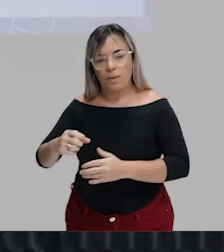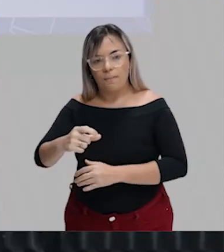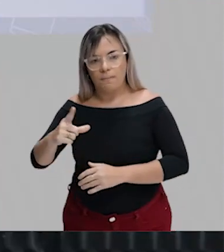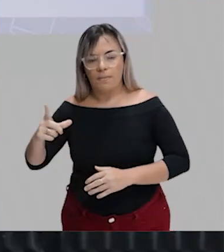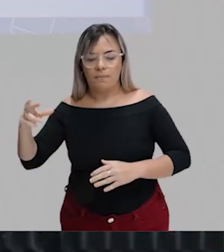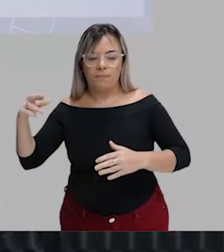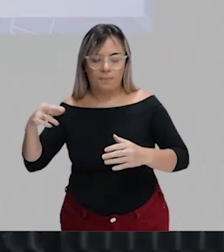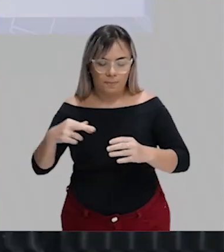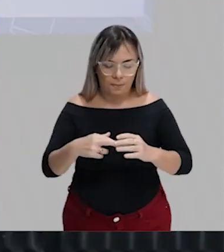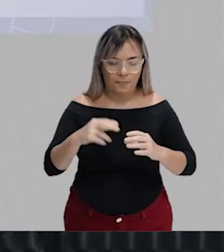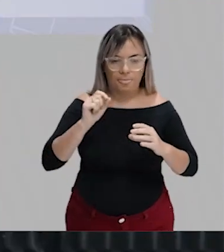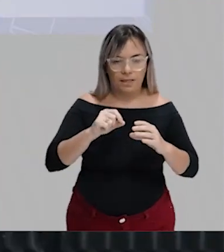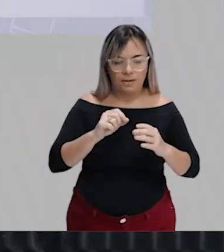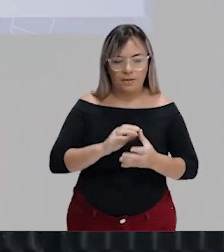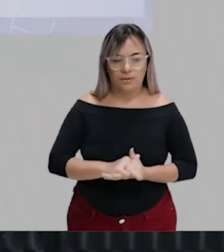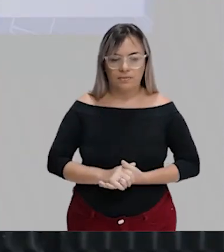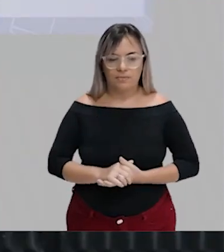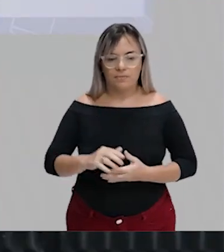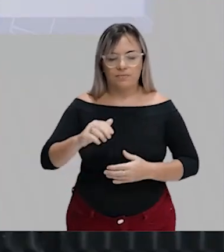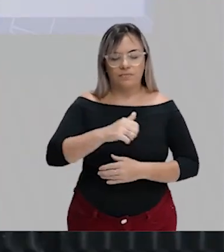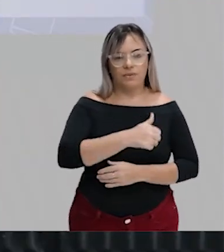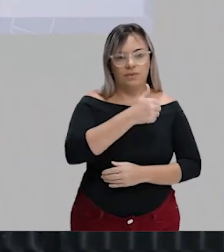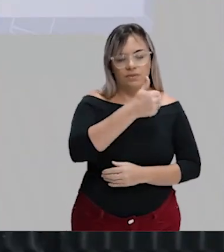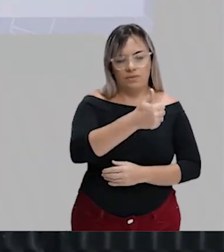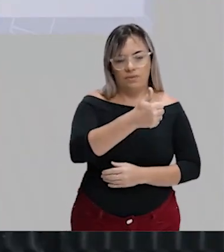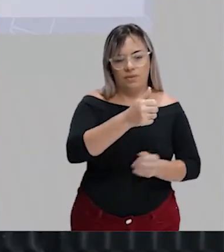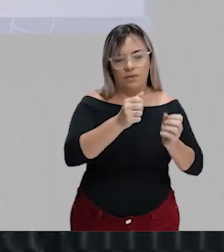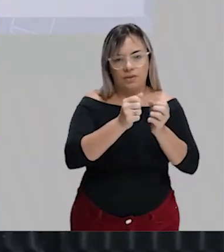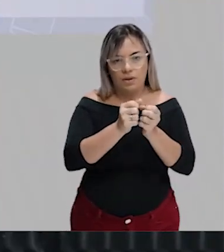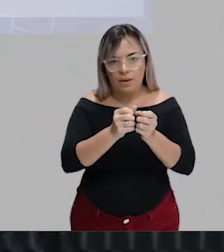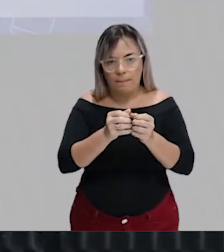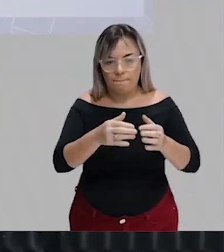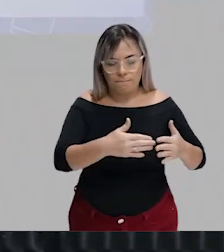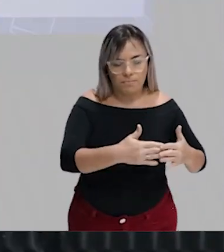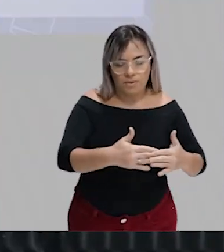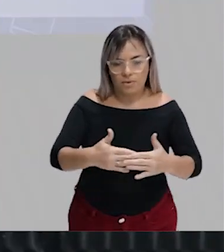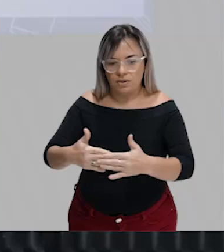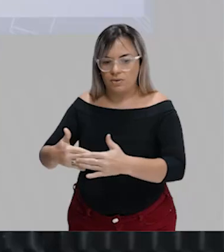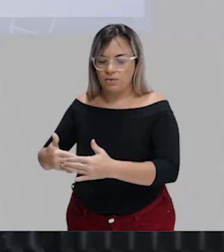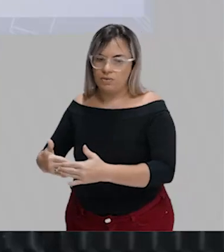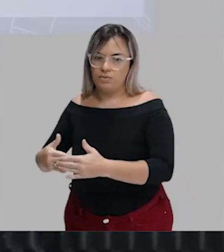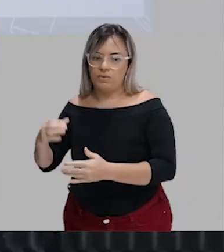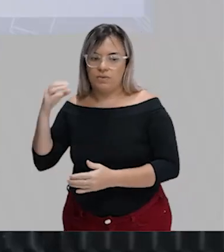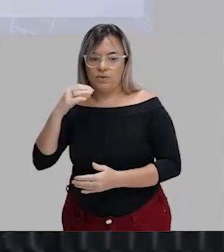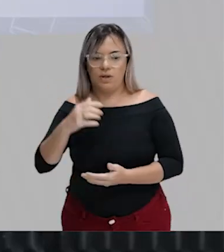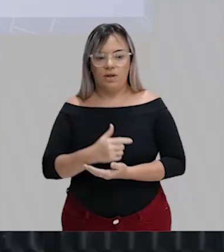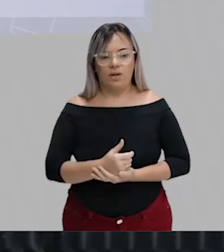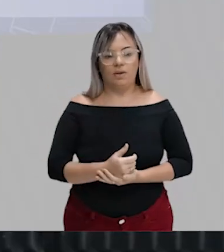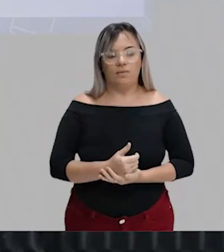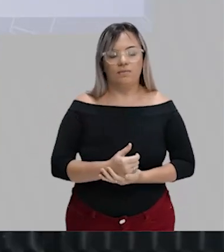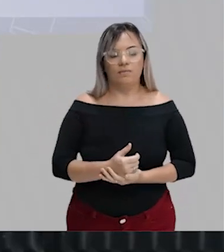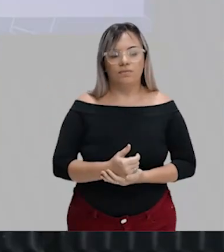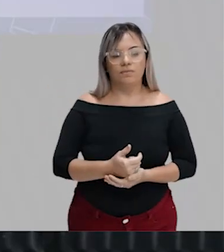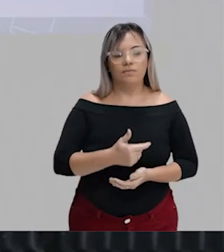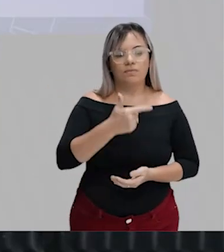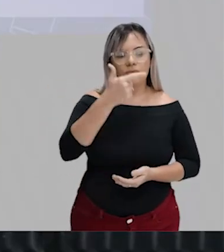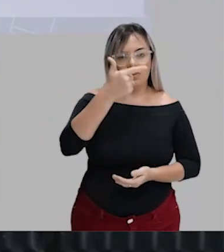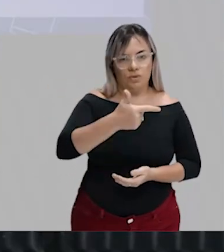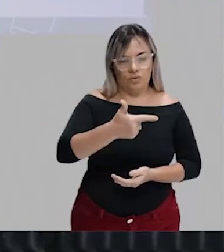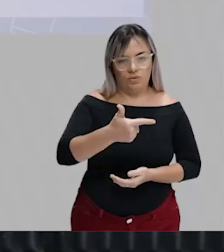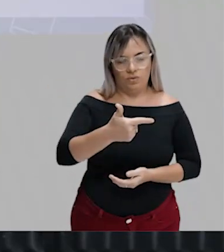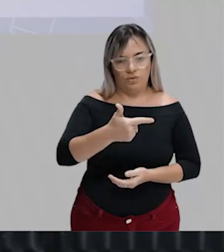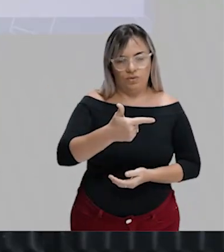da 3, ela está falando de um desses processos, certo? A 2 não. A 2 ela fala de um